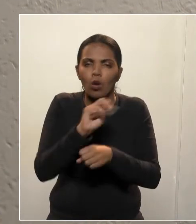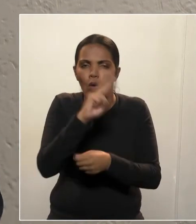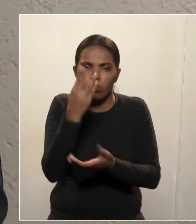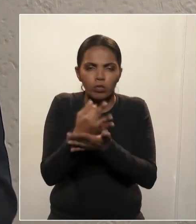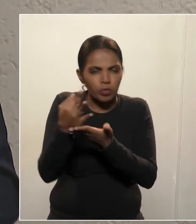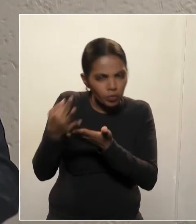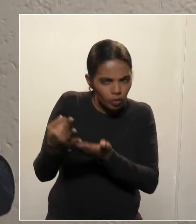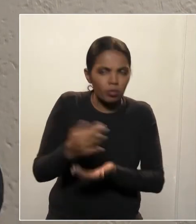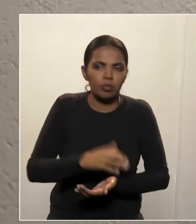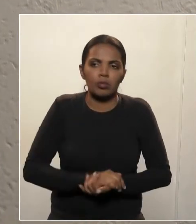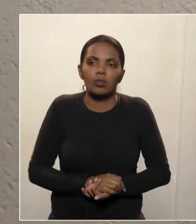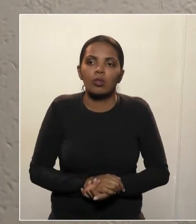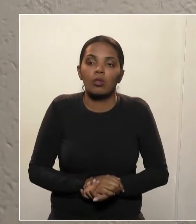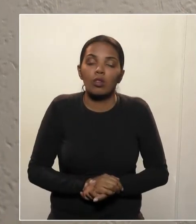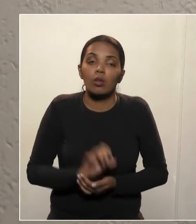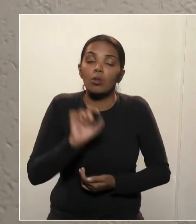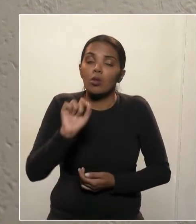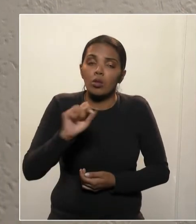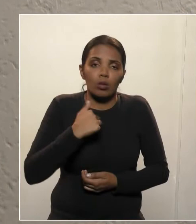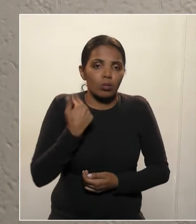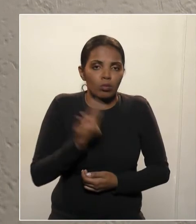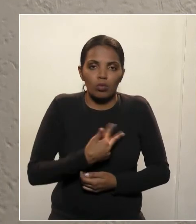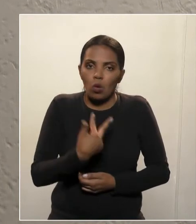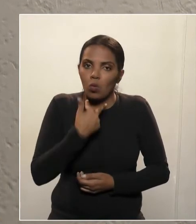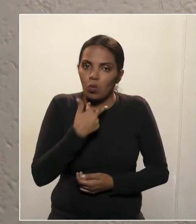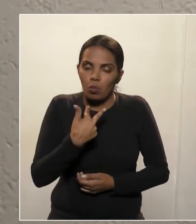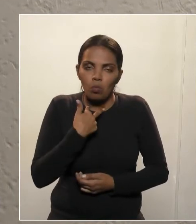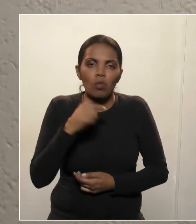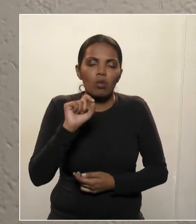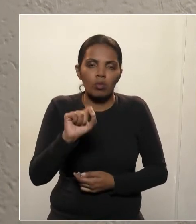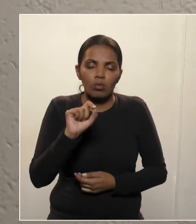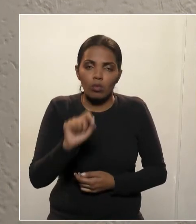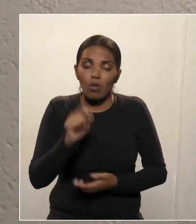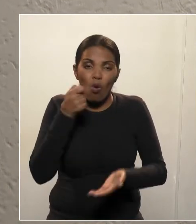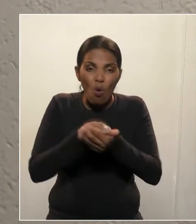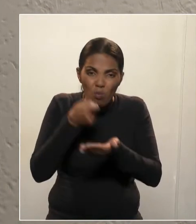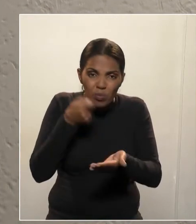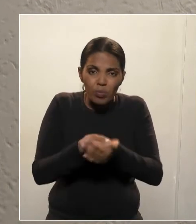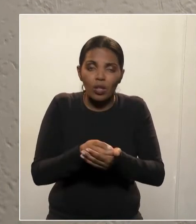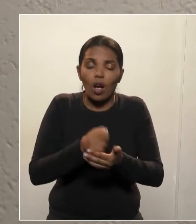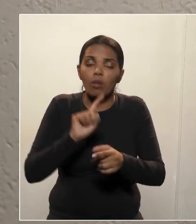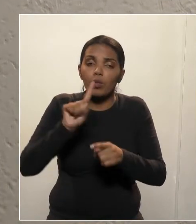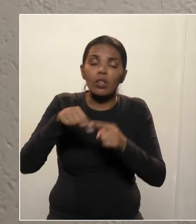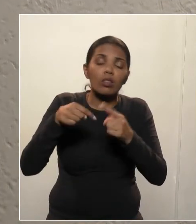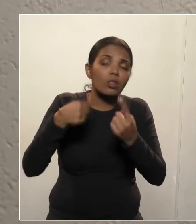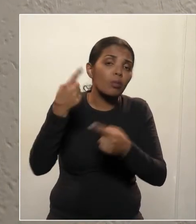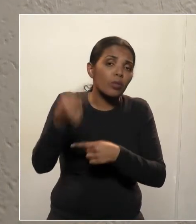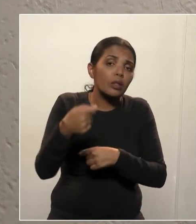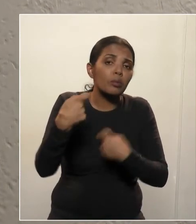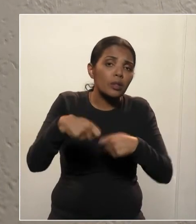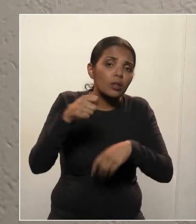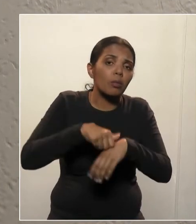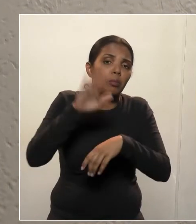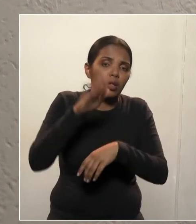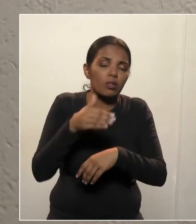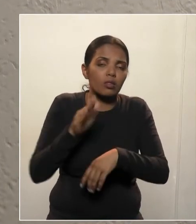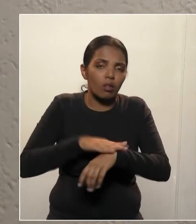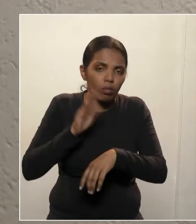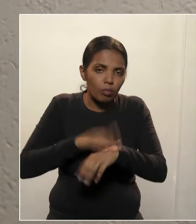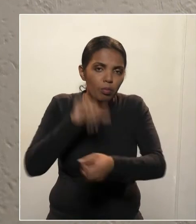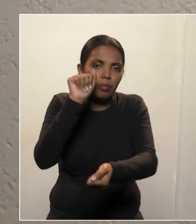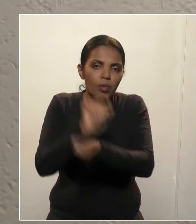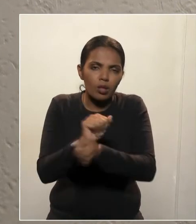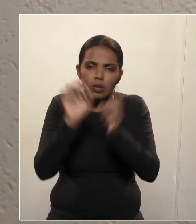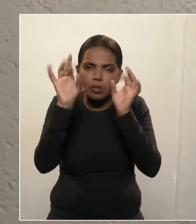exemplo. O que nós não podemos é fatigar a população com uma quarentena que pode ser mais necessária depois. Esse é meu ponto de vista, especialmente quando